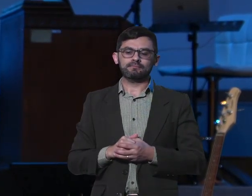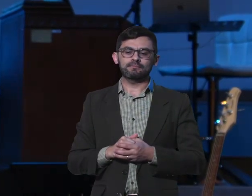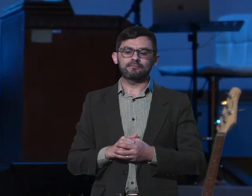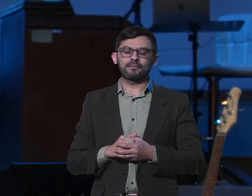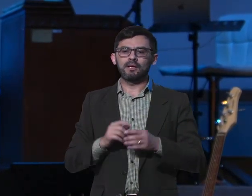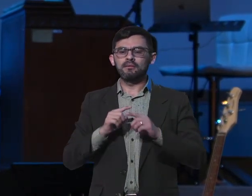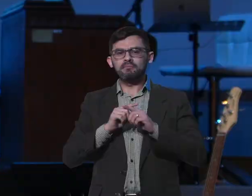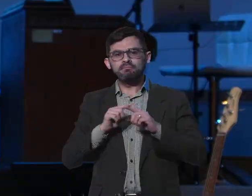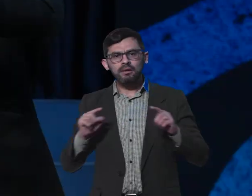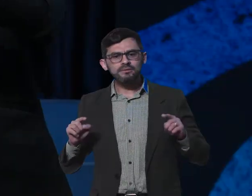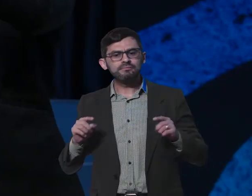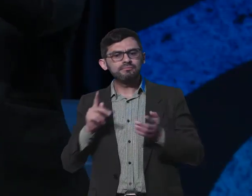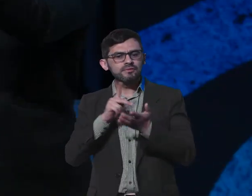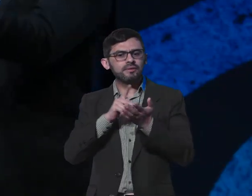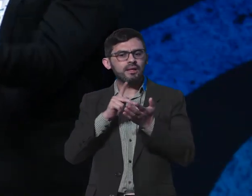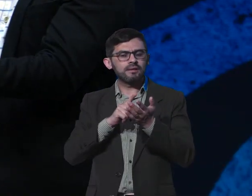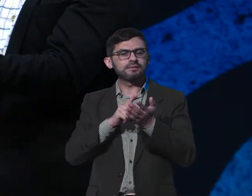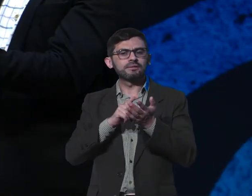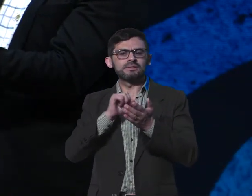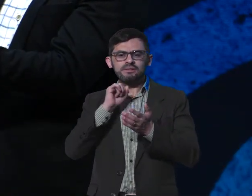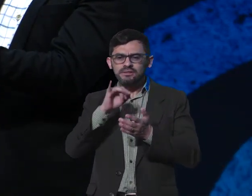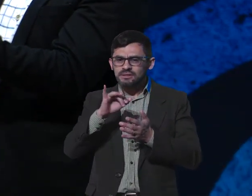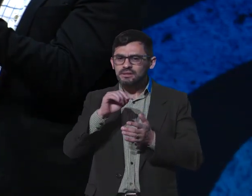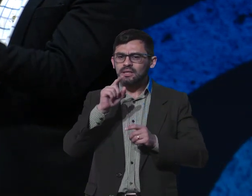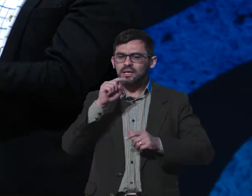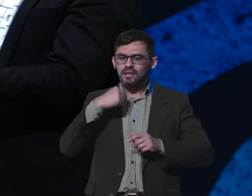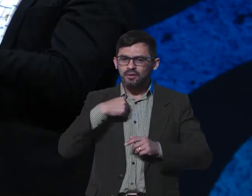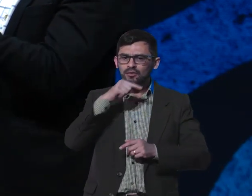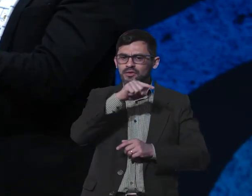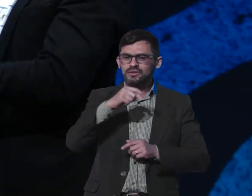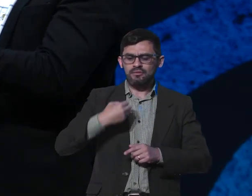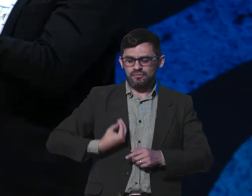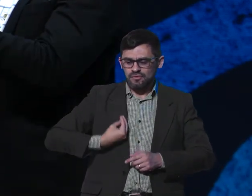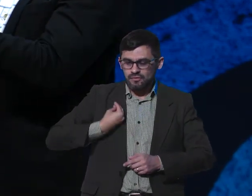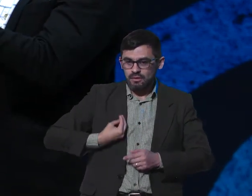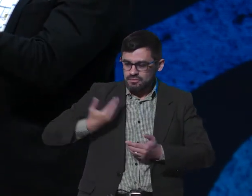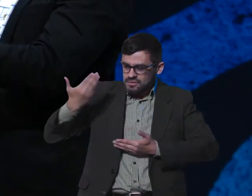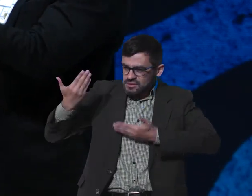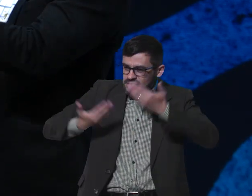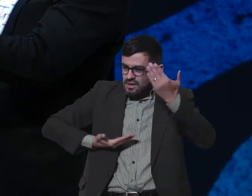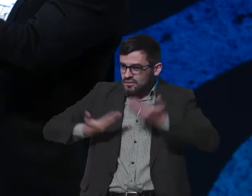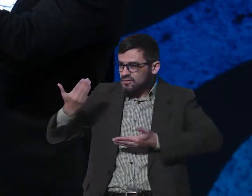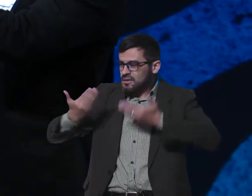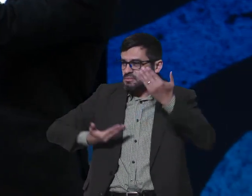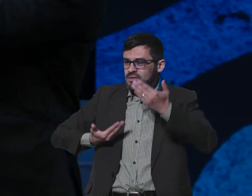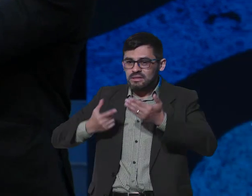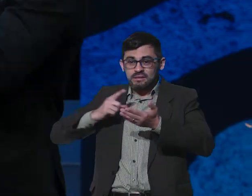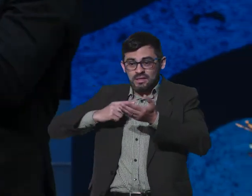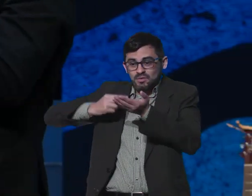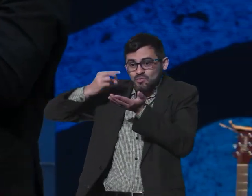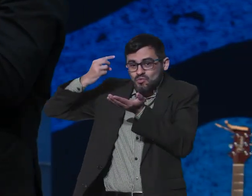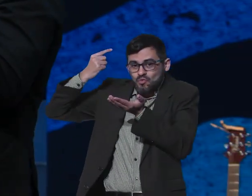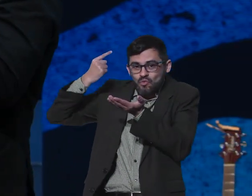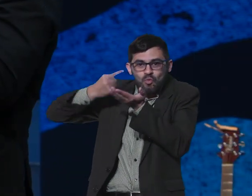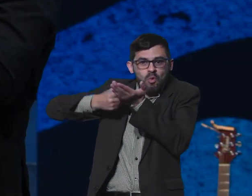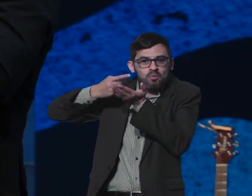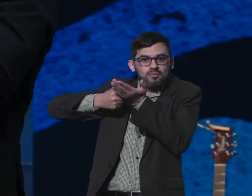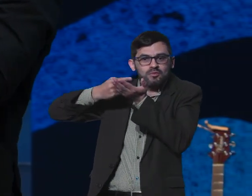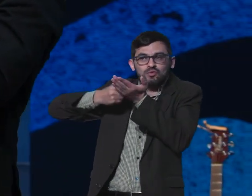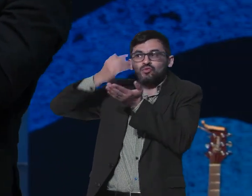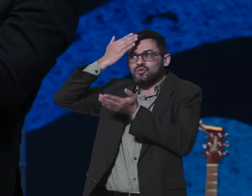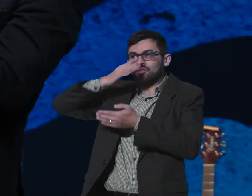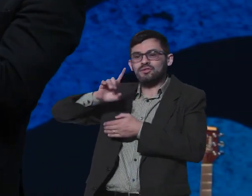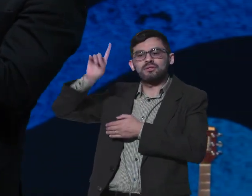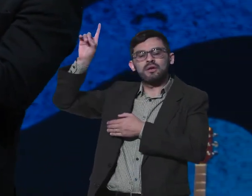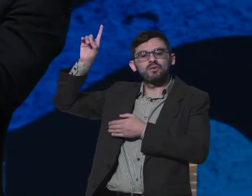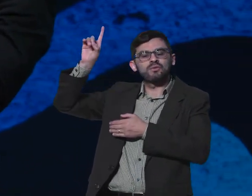Mas curiosamente, quando você vive para Deus e busca viver em compromisso com o Senhor, é